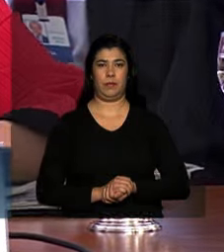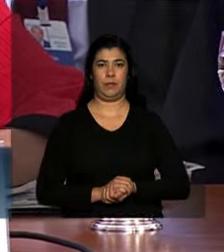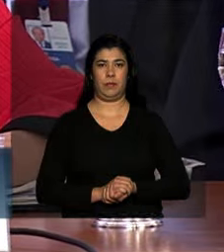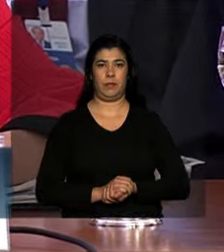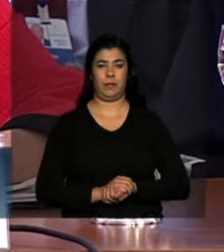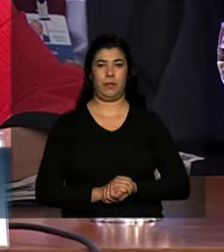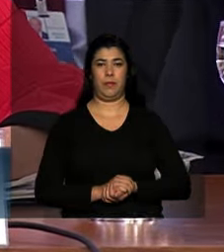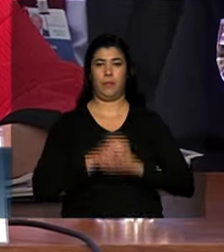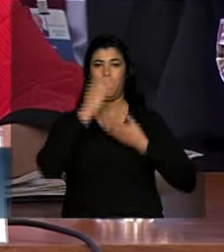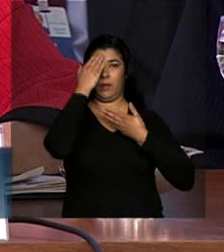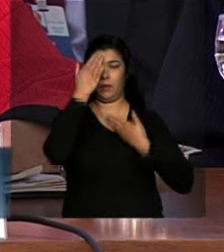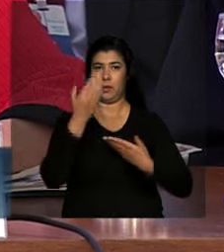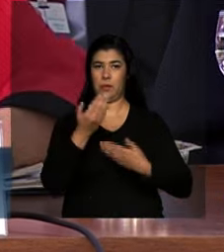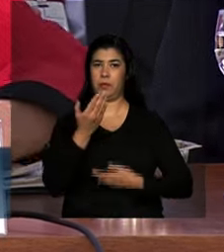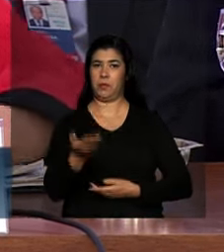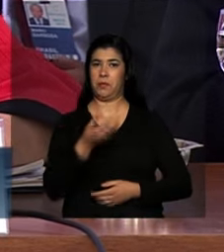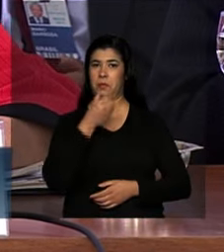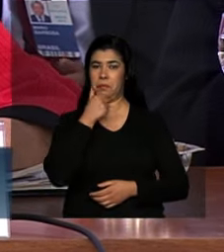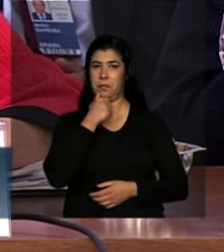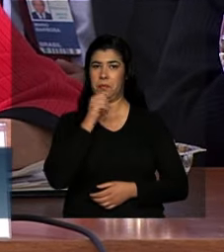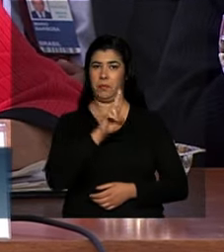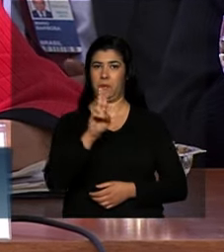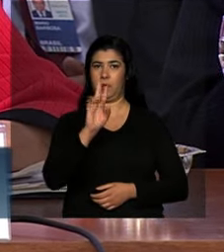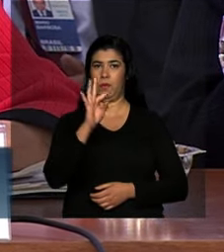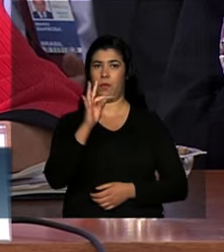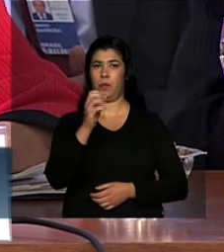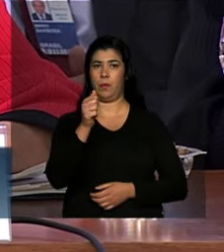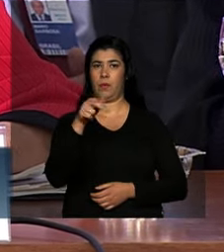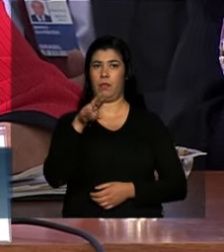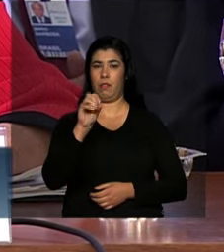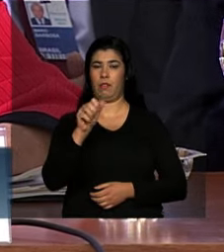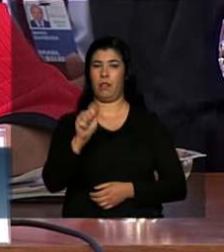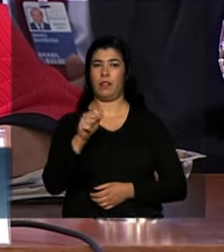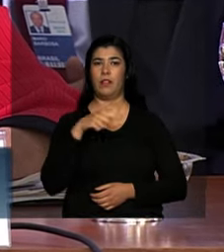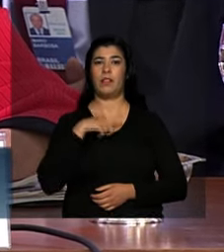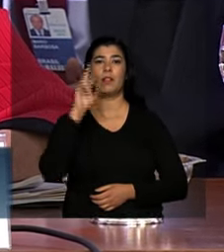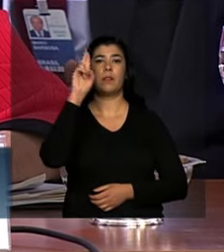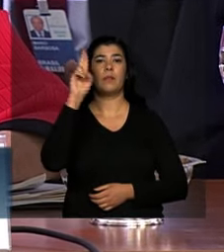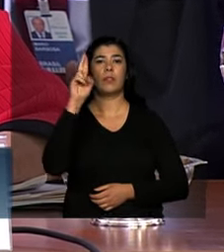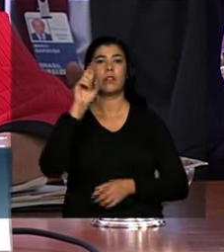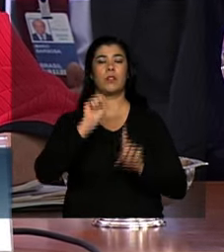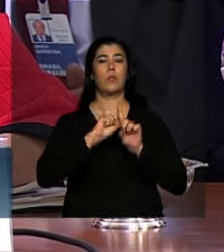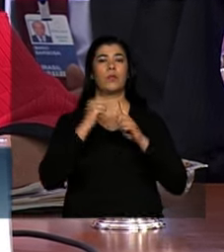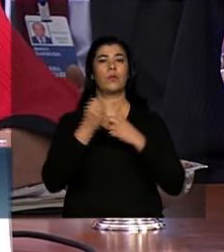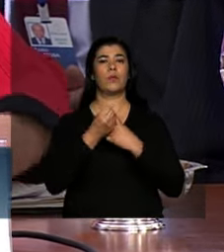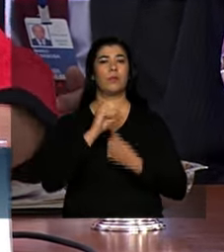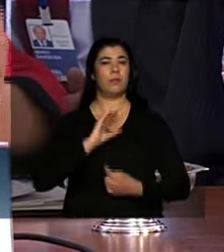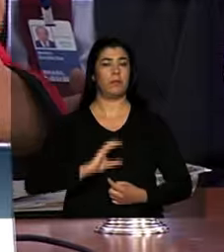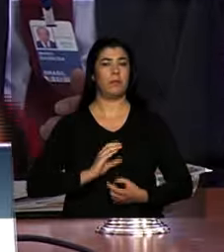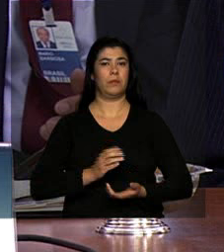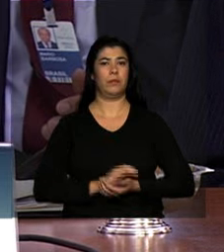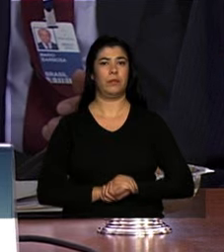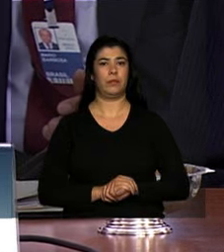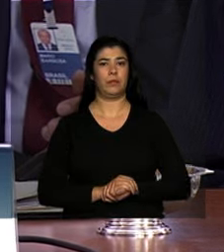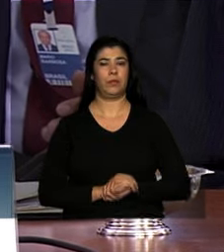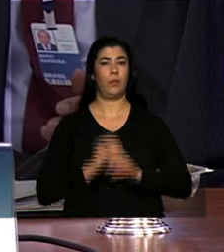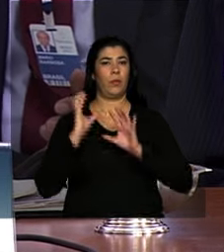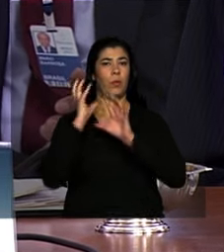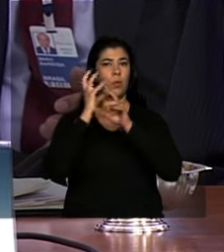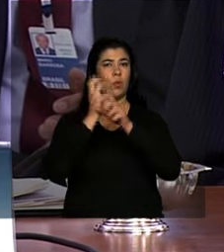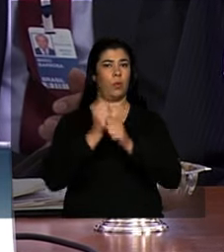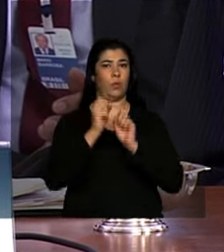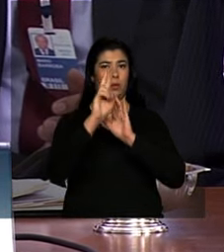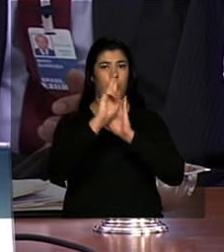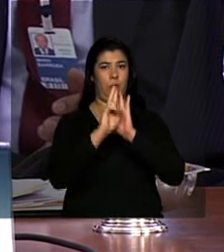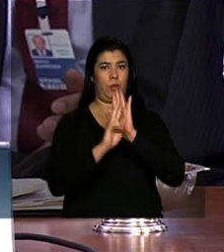Agradeço à senhora Tânia Bermui, representante da sociedade civil. Concluído o relatório sobre